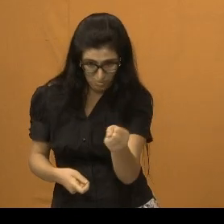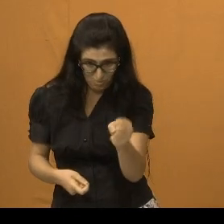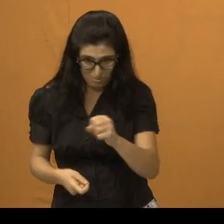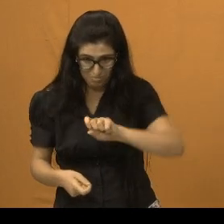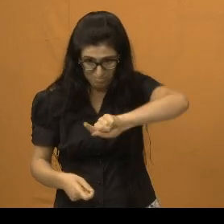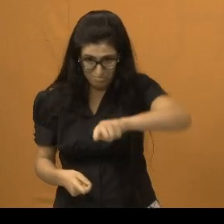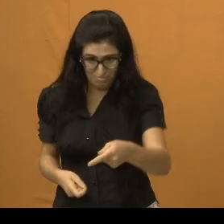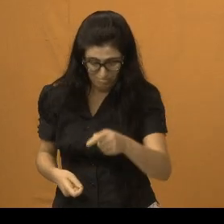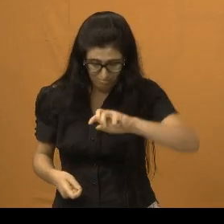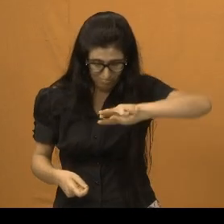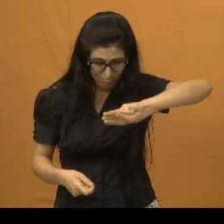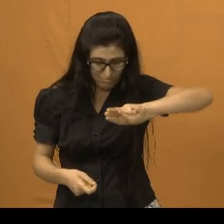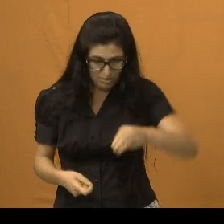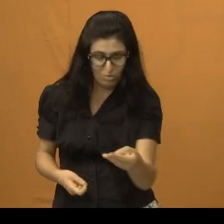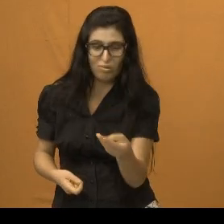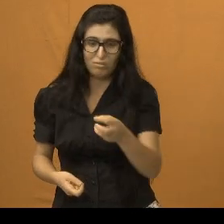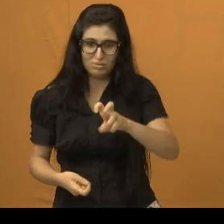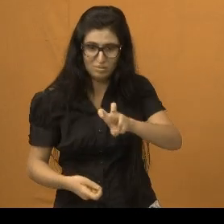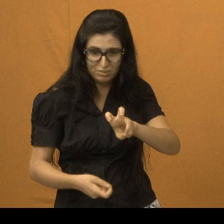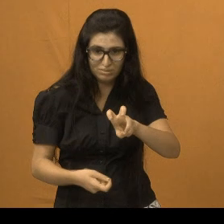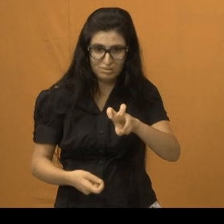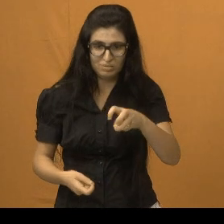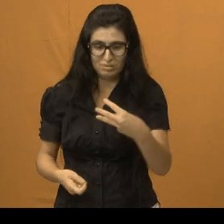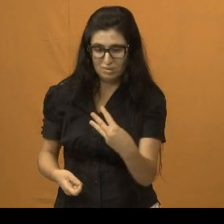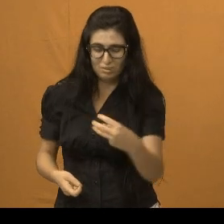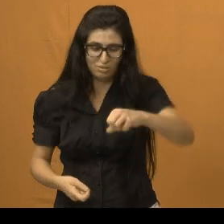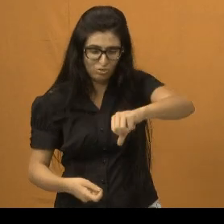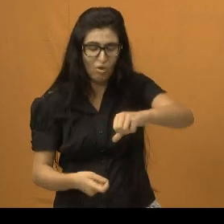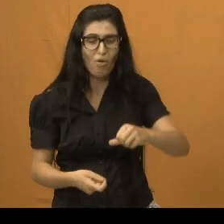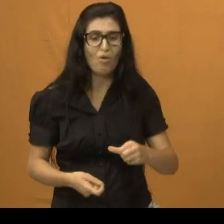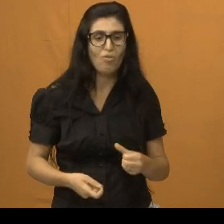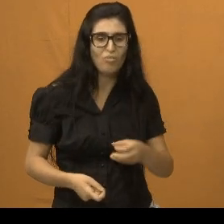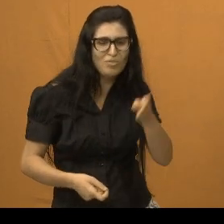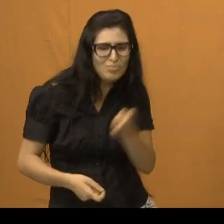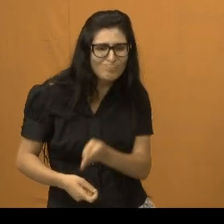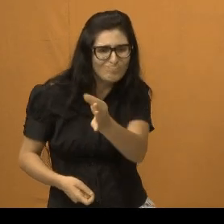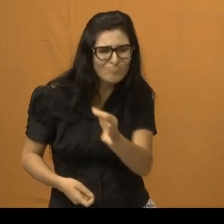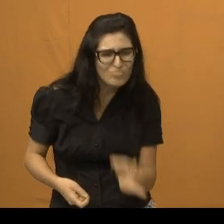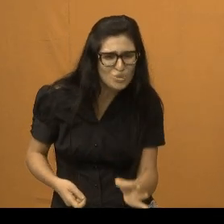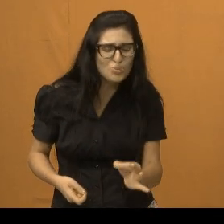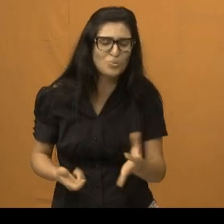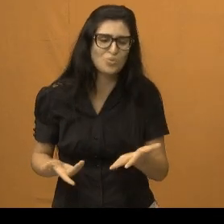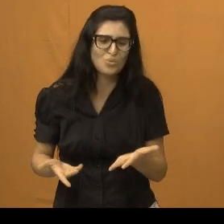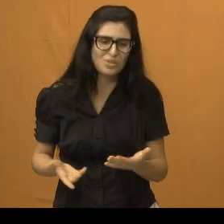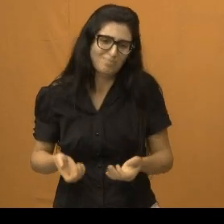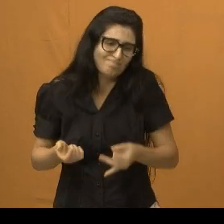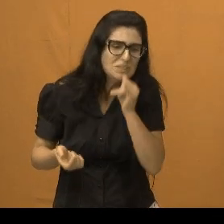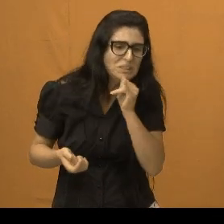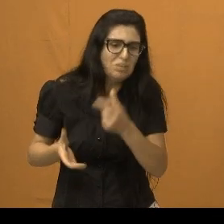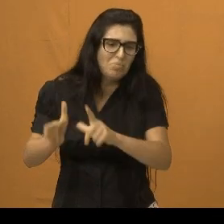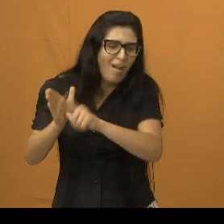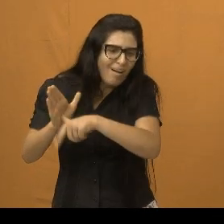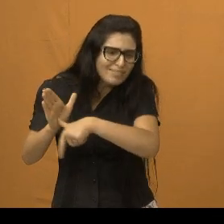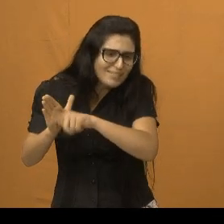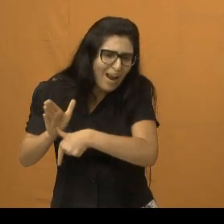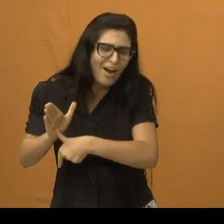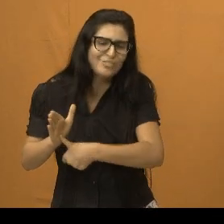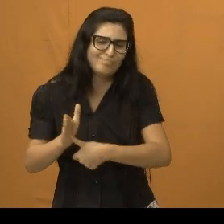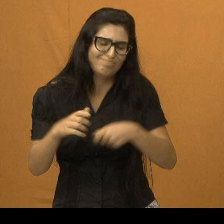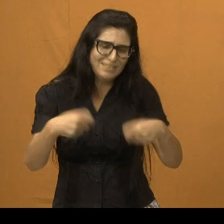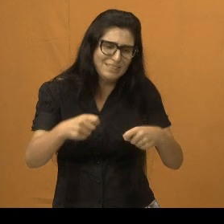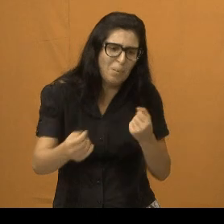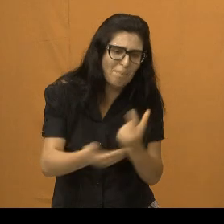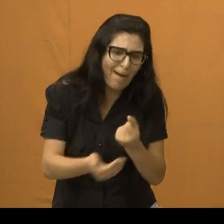58.539.000. Aqui, por exemplo, as multas e juros, né, que são recolhidas de acordo com o atraso de carnês, alguns dos exemplos. Tá?